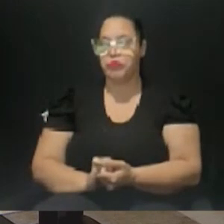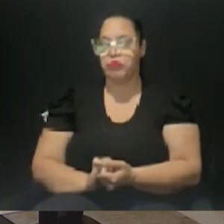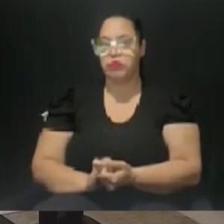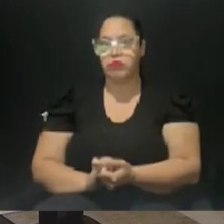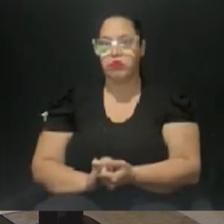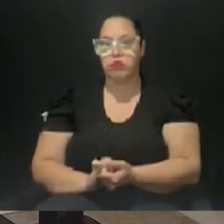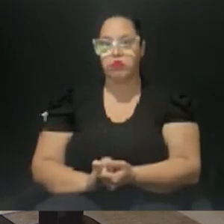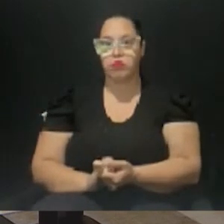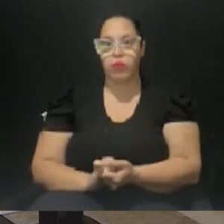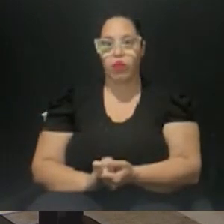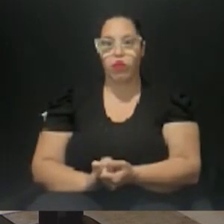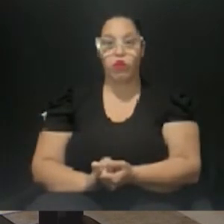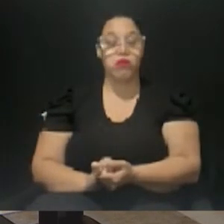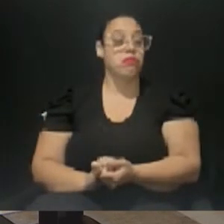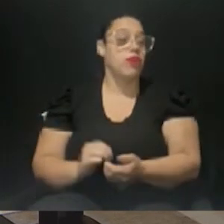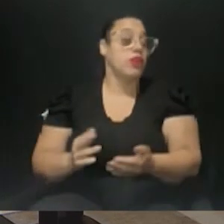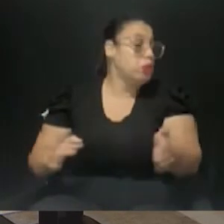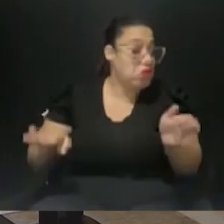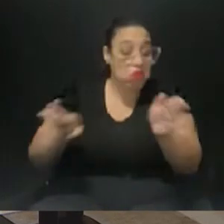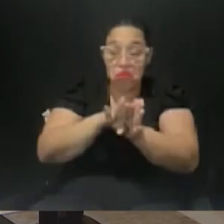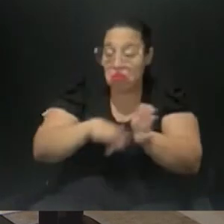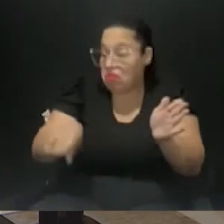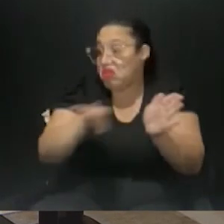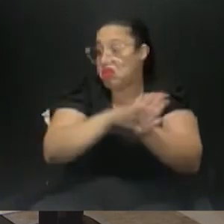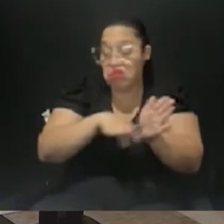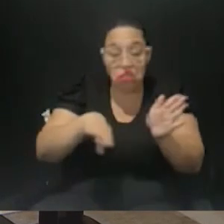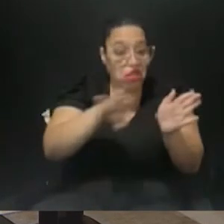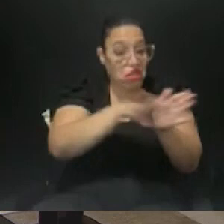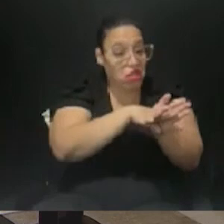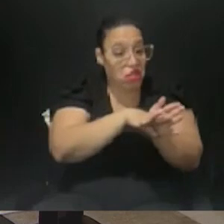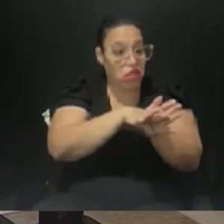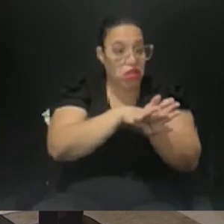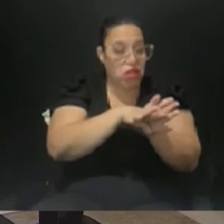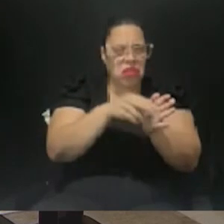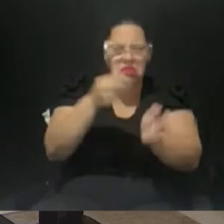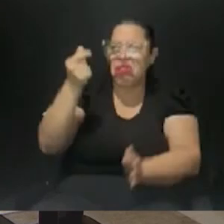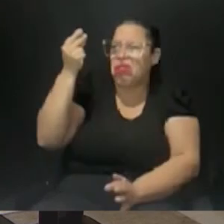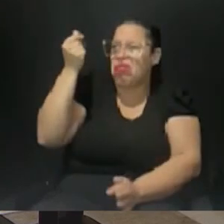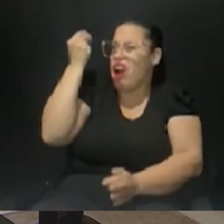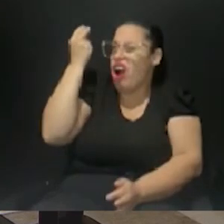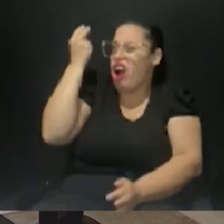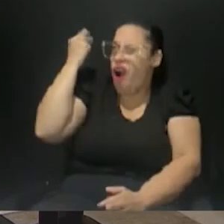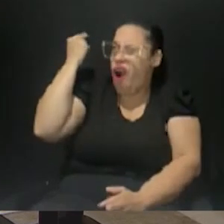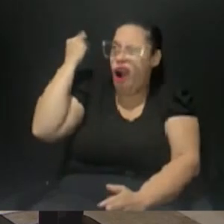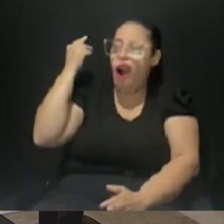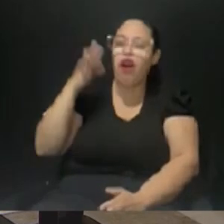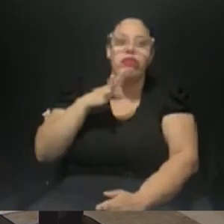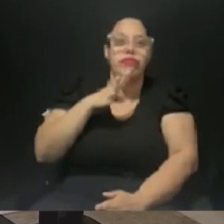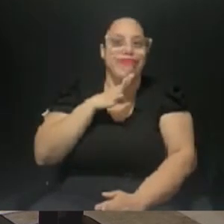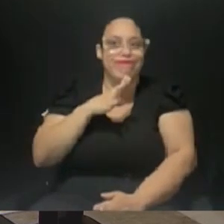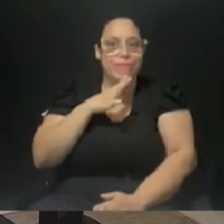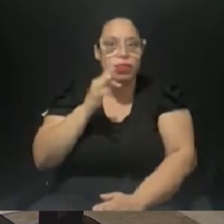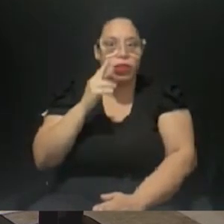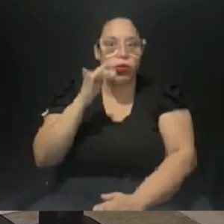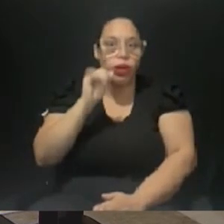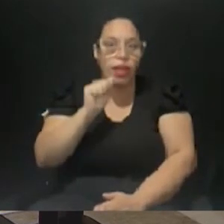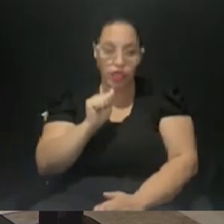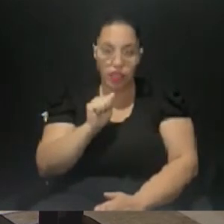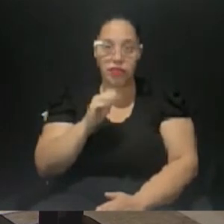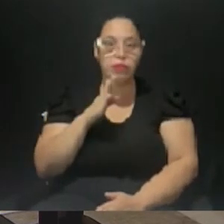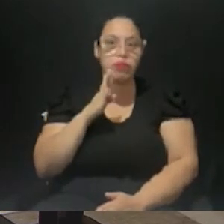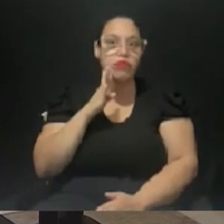tradição. A gente vinha, gente de todo local, já naquela época, para conhecer o Faca Bar. E a Câmara,